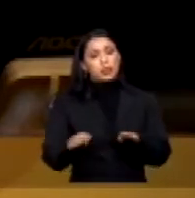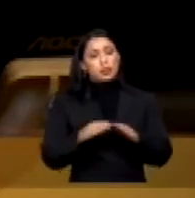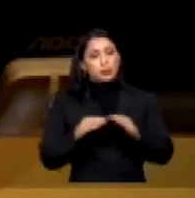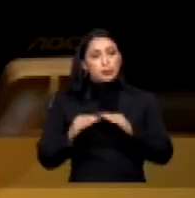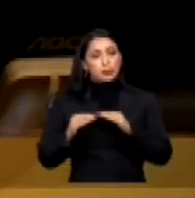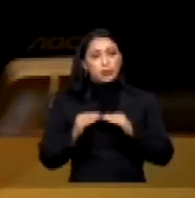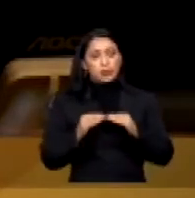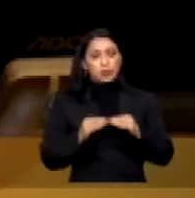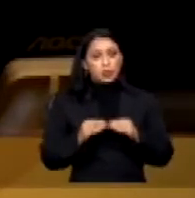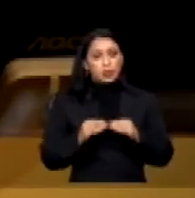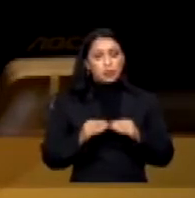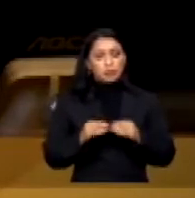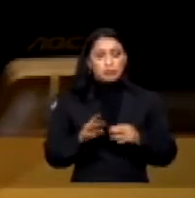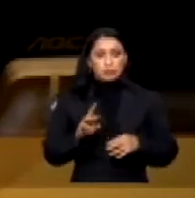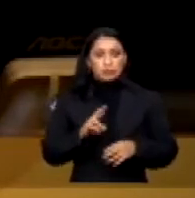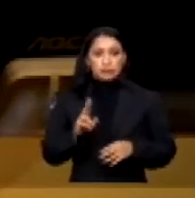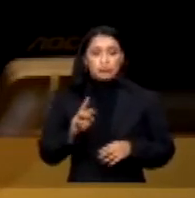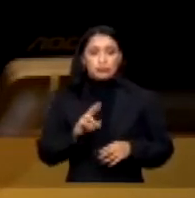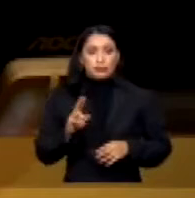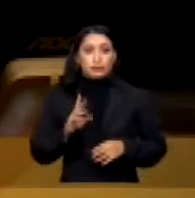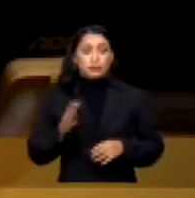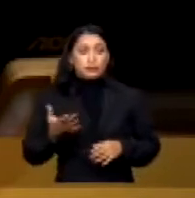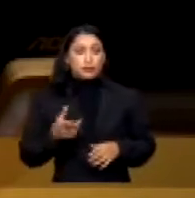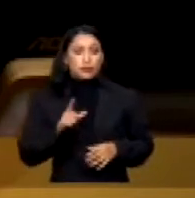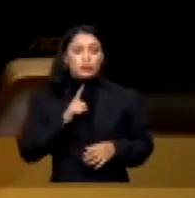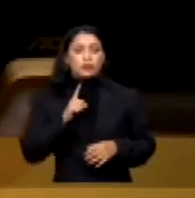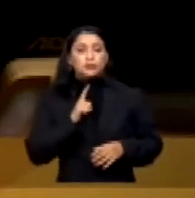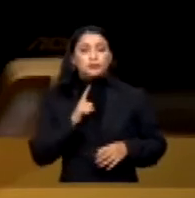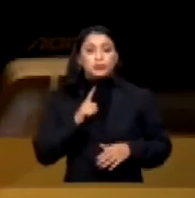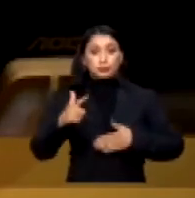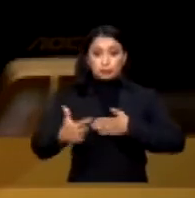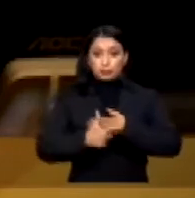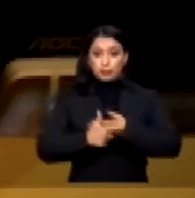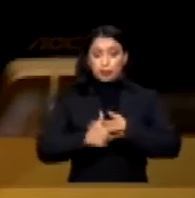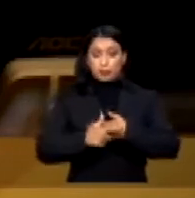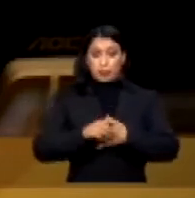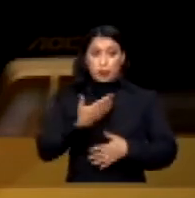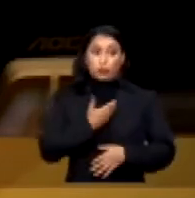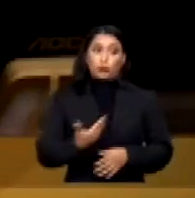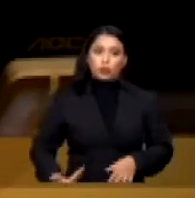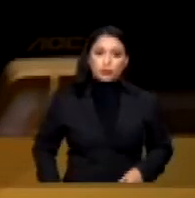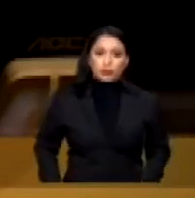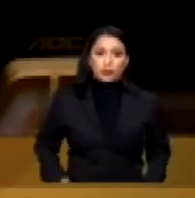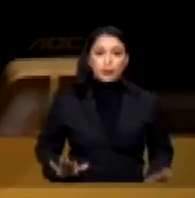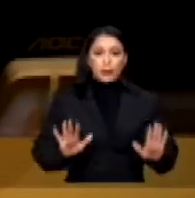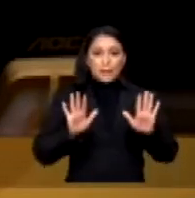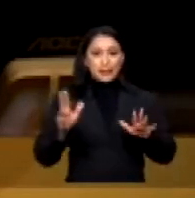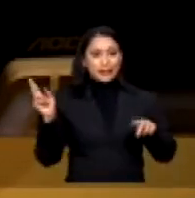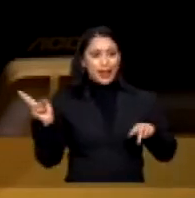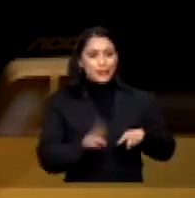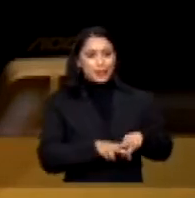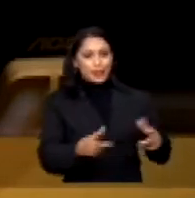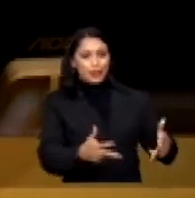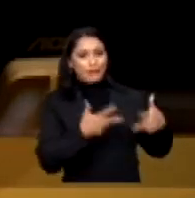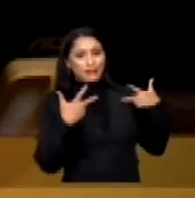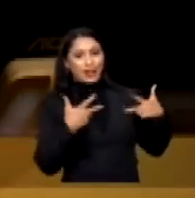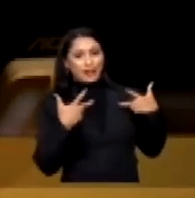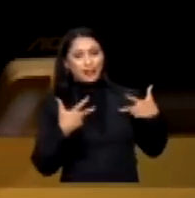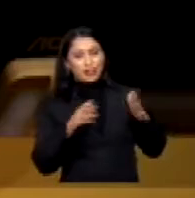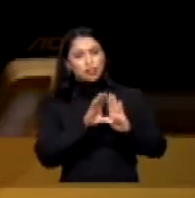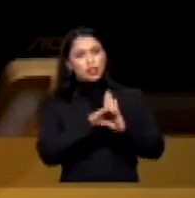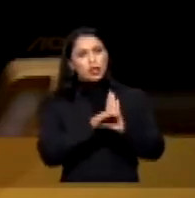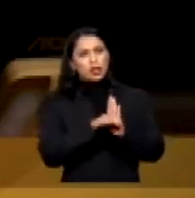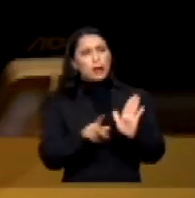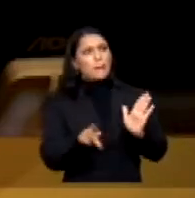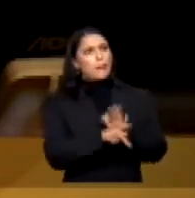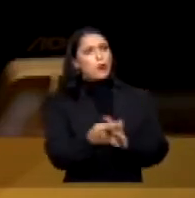proporcional? Ninguém pode se arvorar de função de papel do Estado, mas a prisão em flagrante, o Código diz,